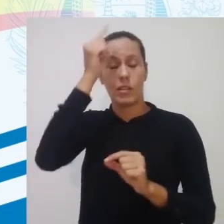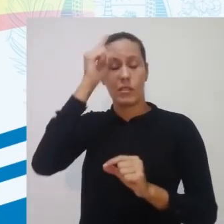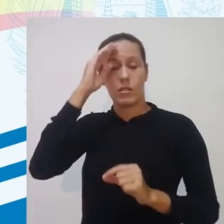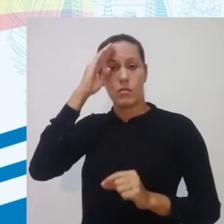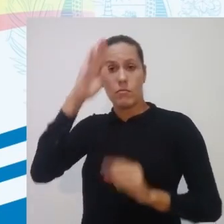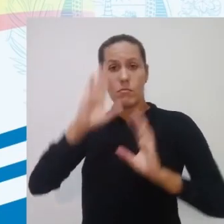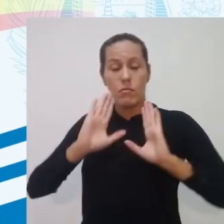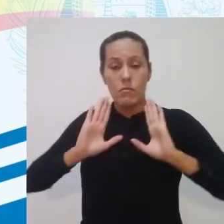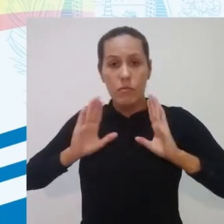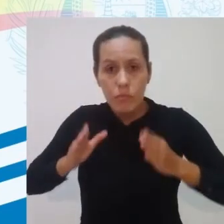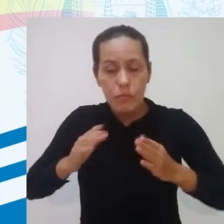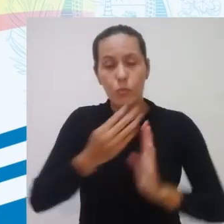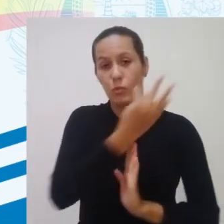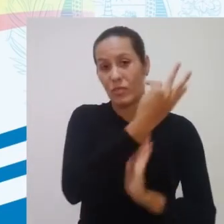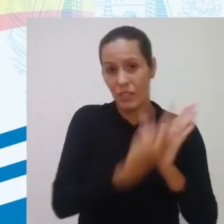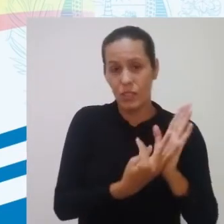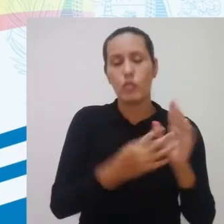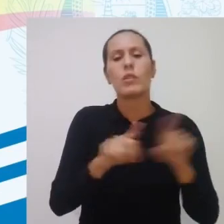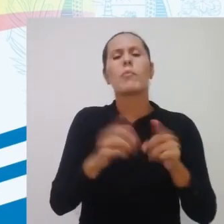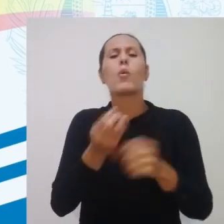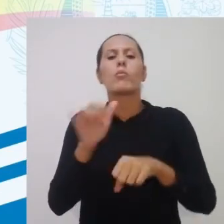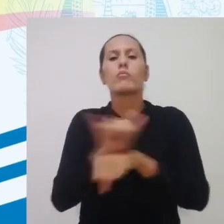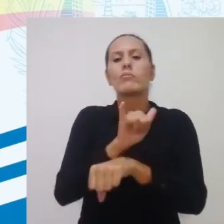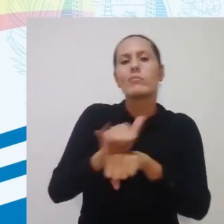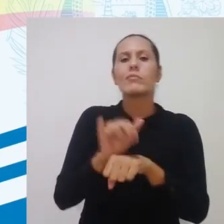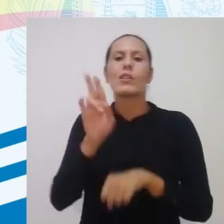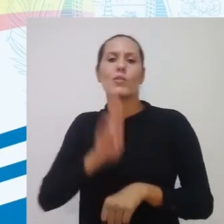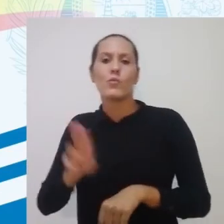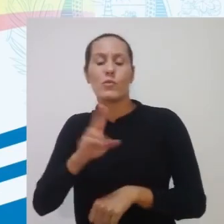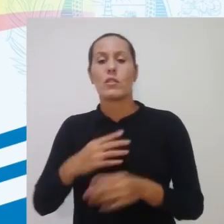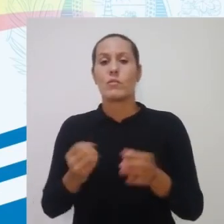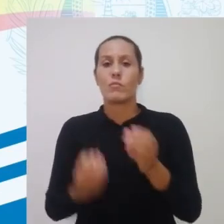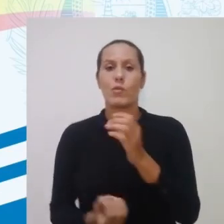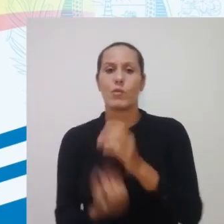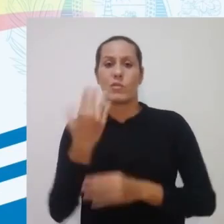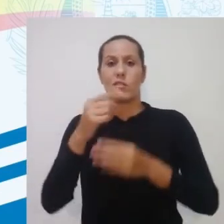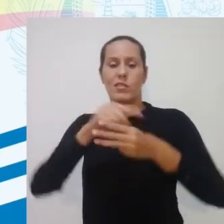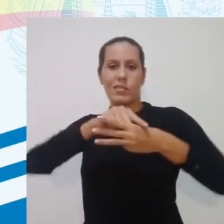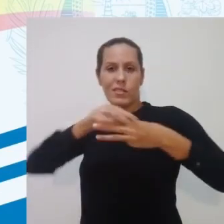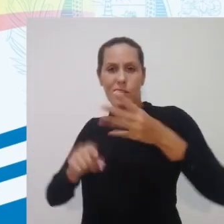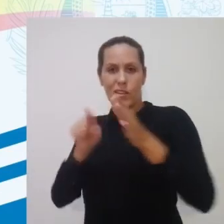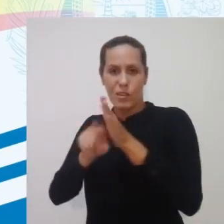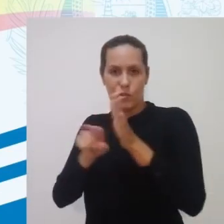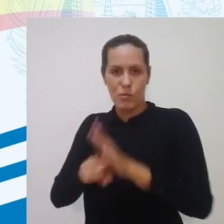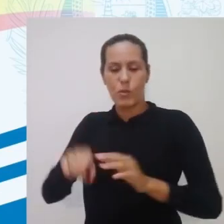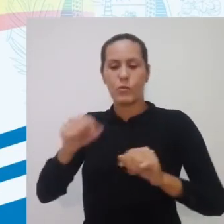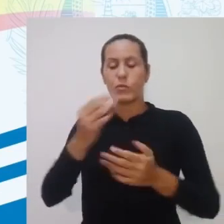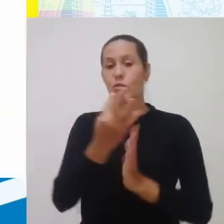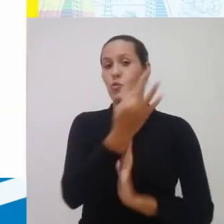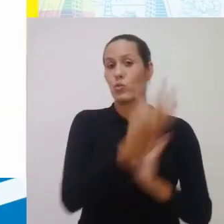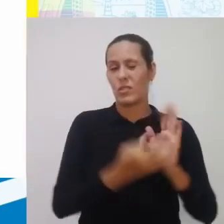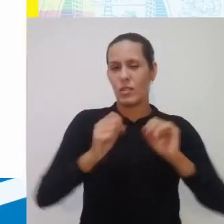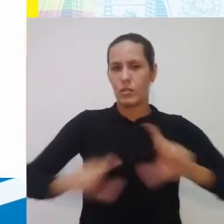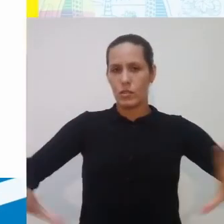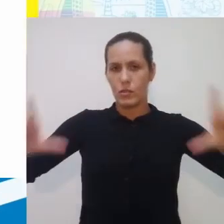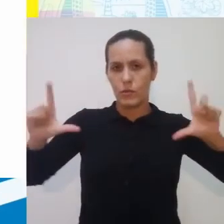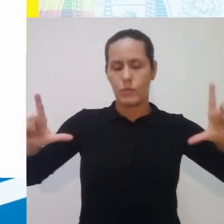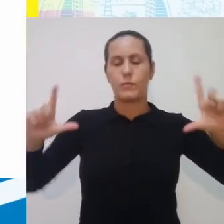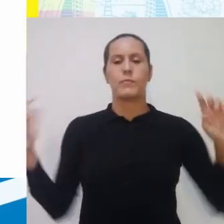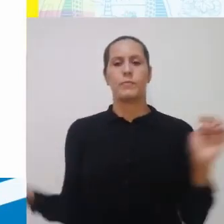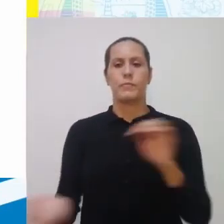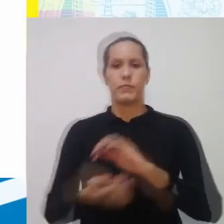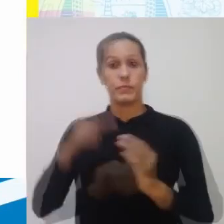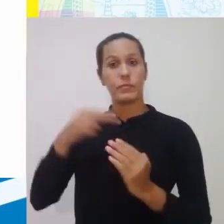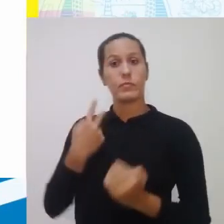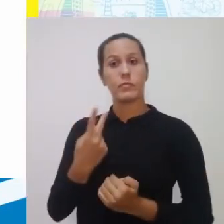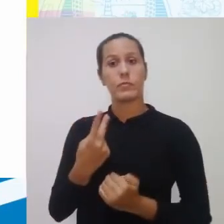a forma como essa ideia central vai ser abordada por ele. Então eu fiz 3 questões para vocês sobre o seguinte texto. Vai aparecer agora para vocês aí